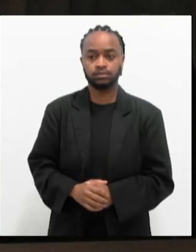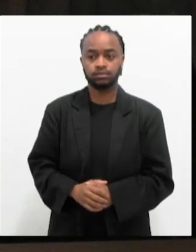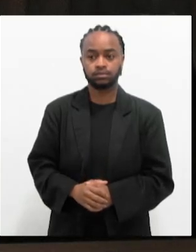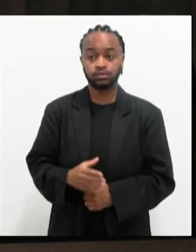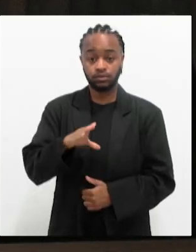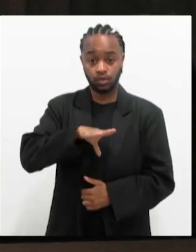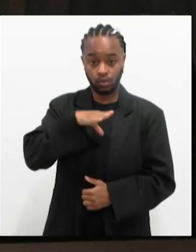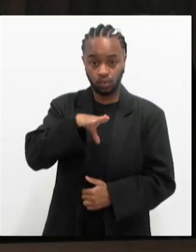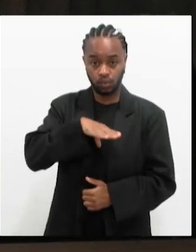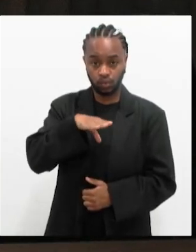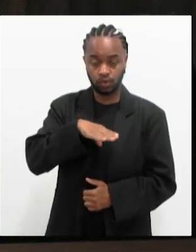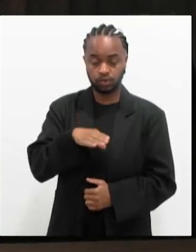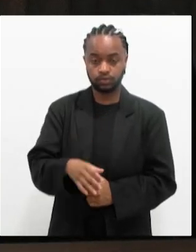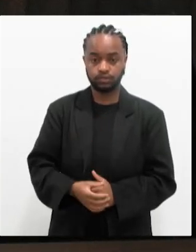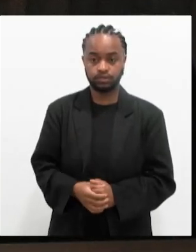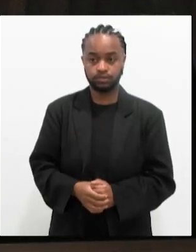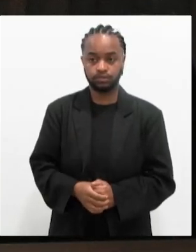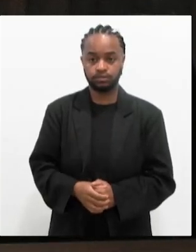corajosa.